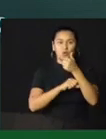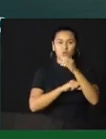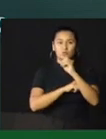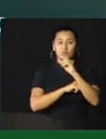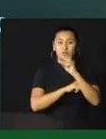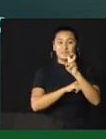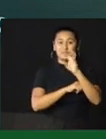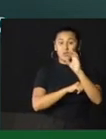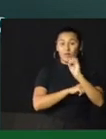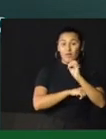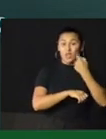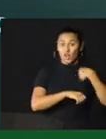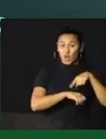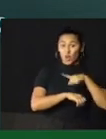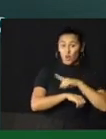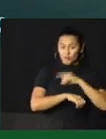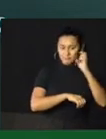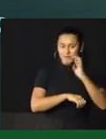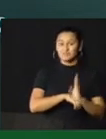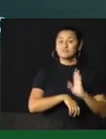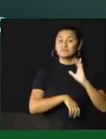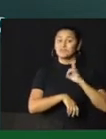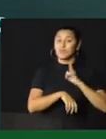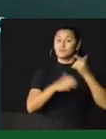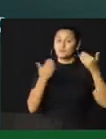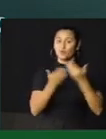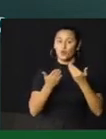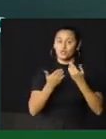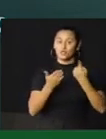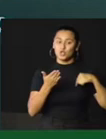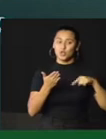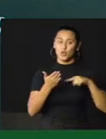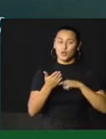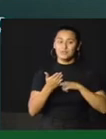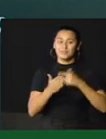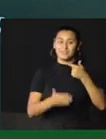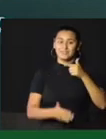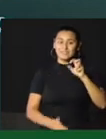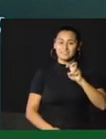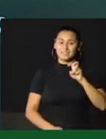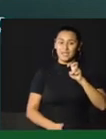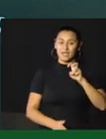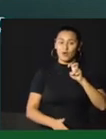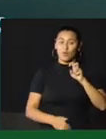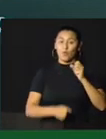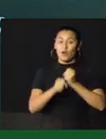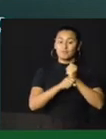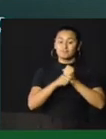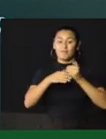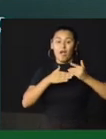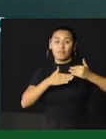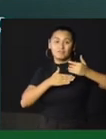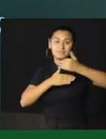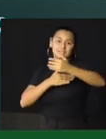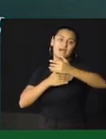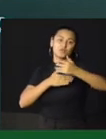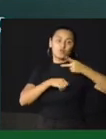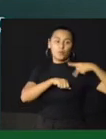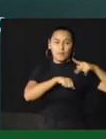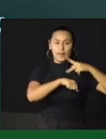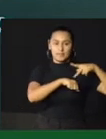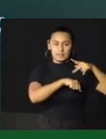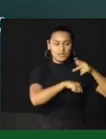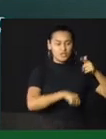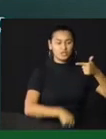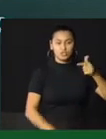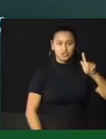Brasil já tá já tem hoje o Brasil tá 25 anos na frente dos países do G20 no que dis respeito à energia